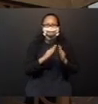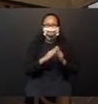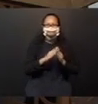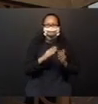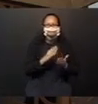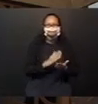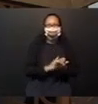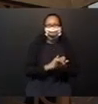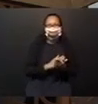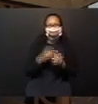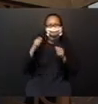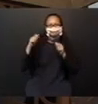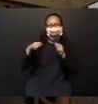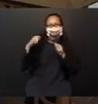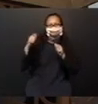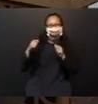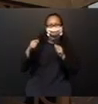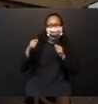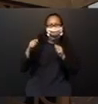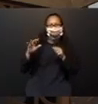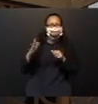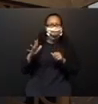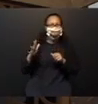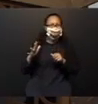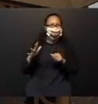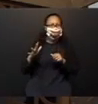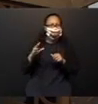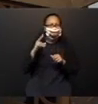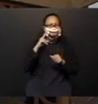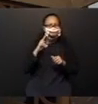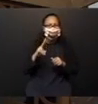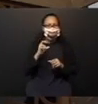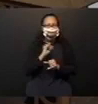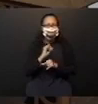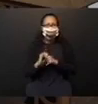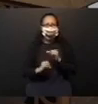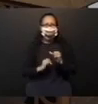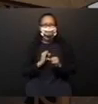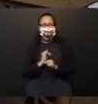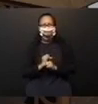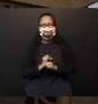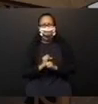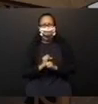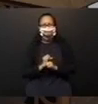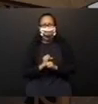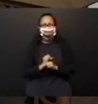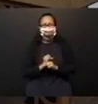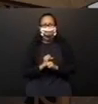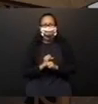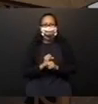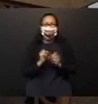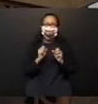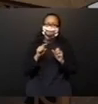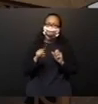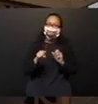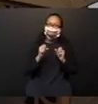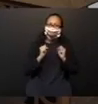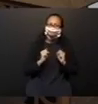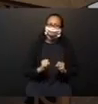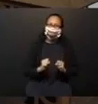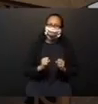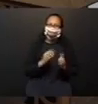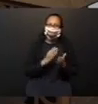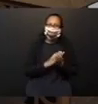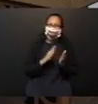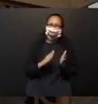vídeo, é porque às vezes você vai ver isso numa outra plataforma, tá? Então, nessa outra plataforma, você vai poder estar pausando.